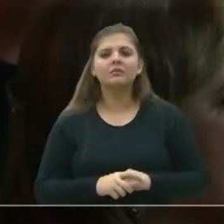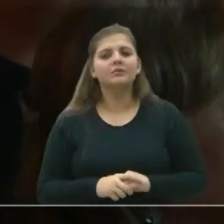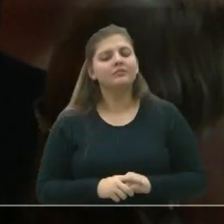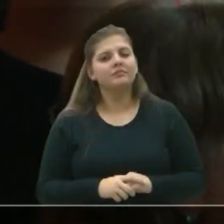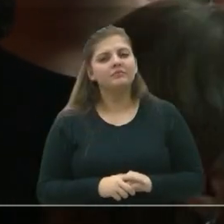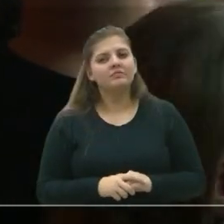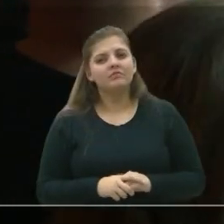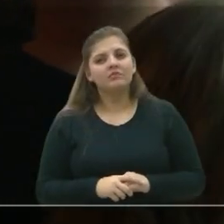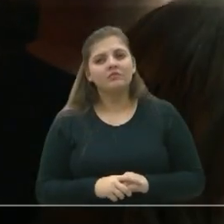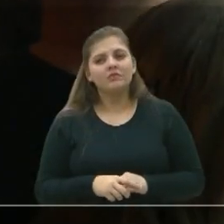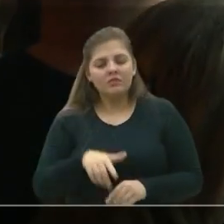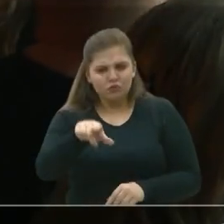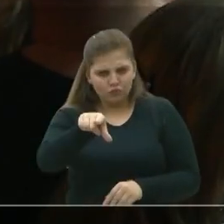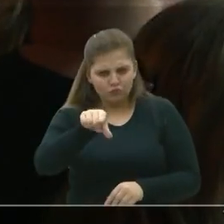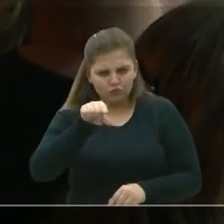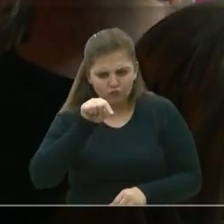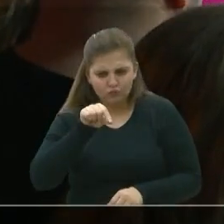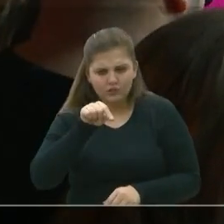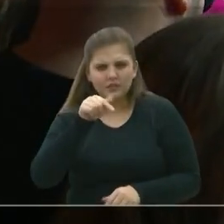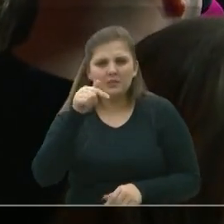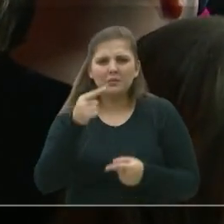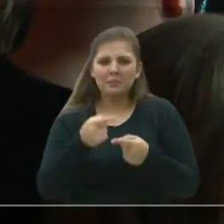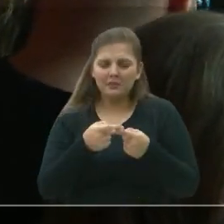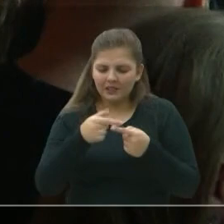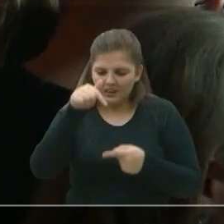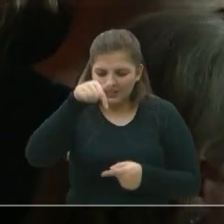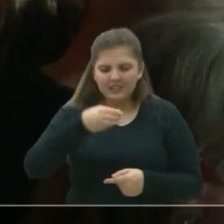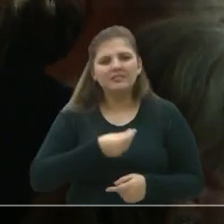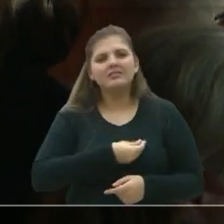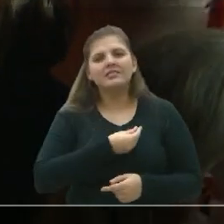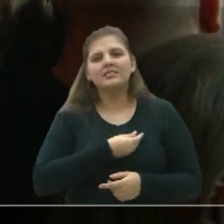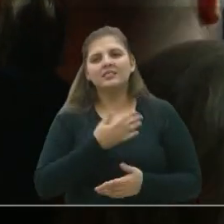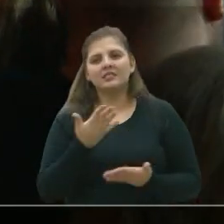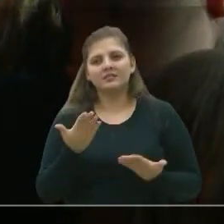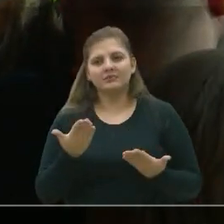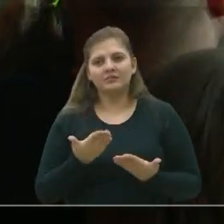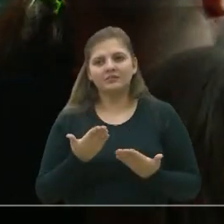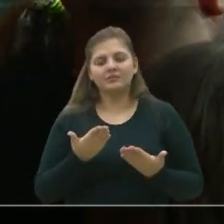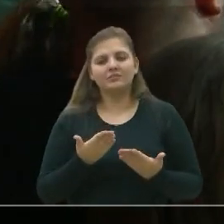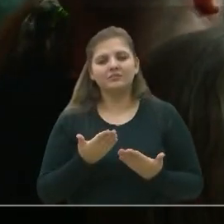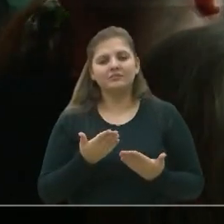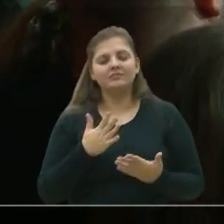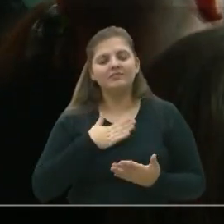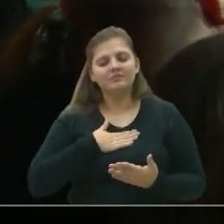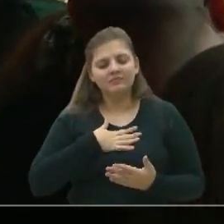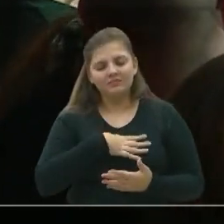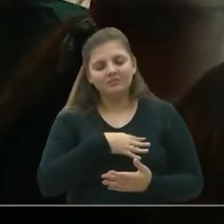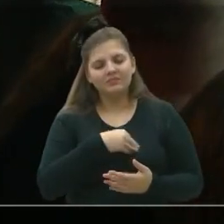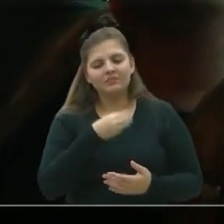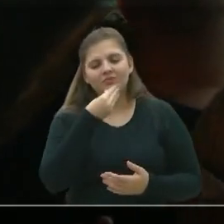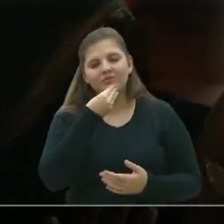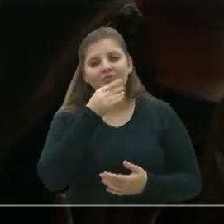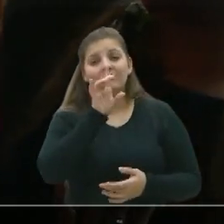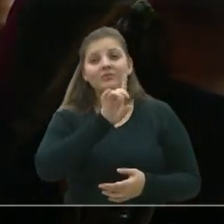Ele foi convocado a estar aqui. Meu filho, Deus te trouxe de volta.